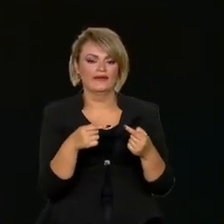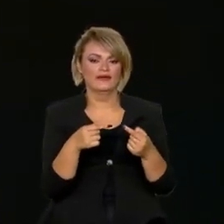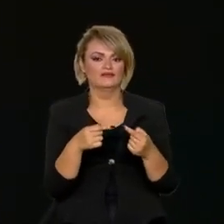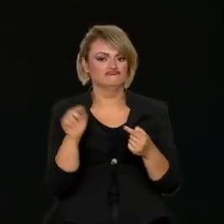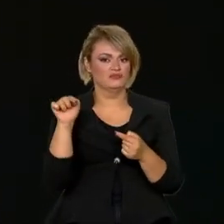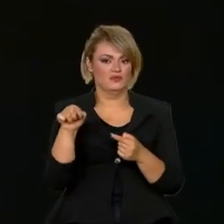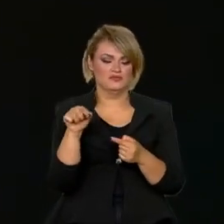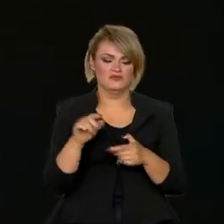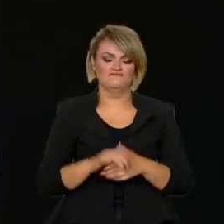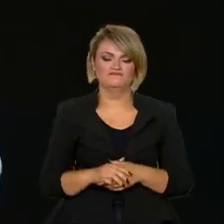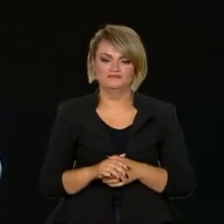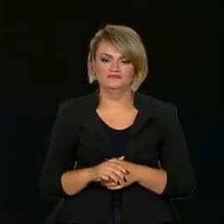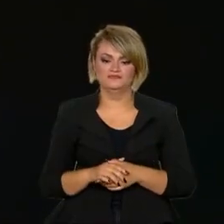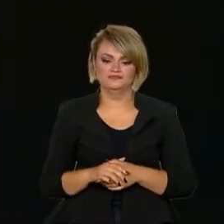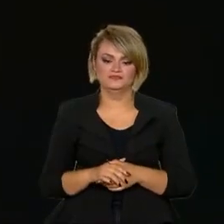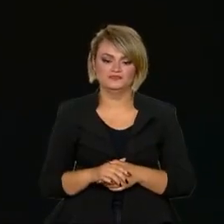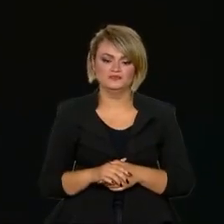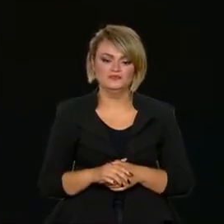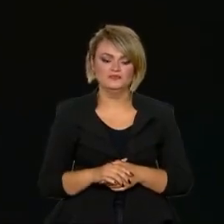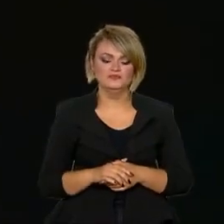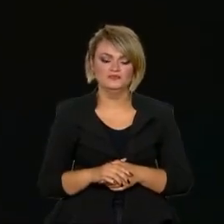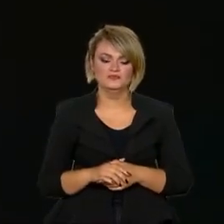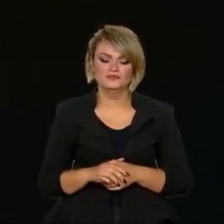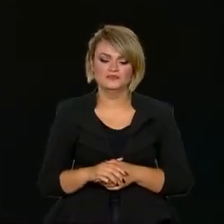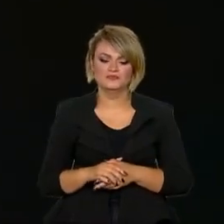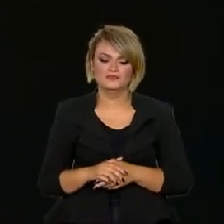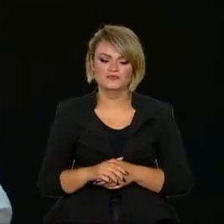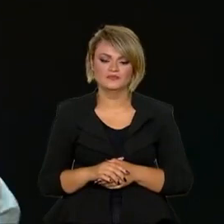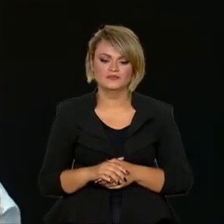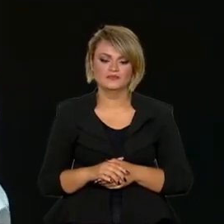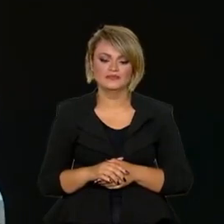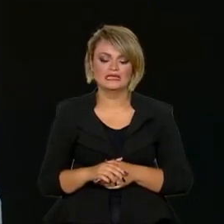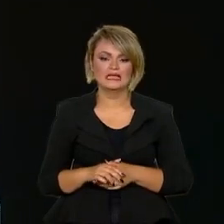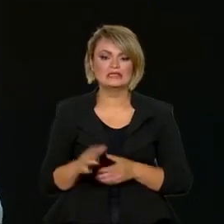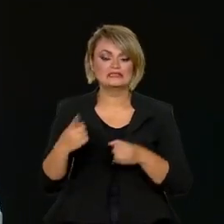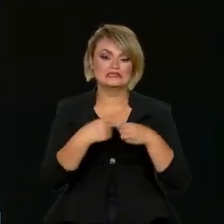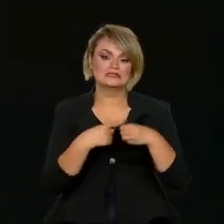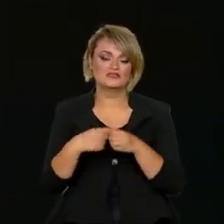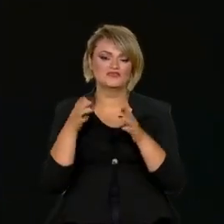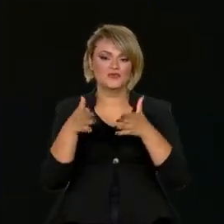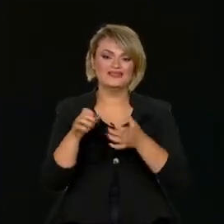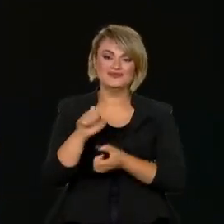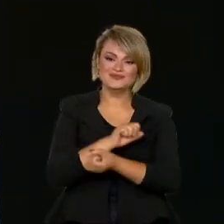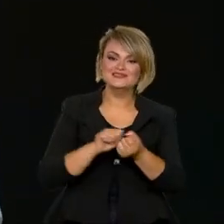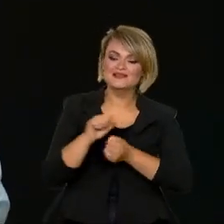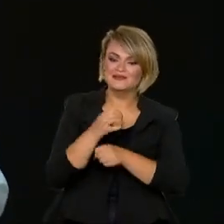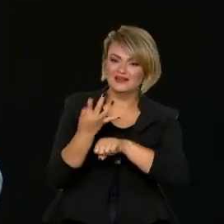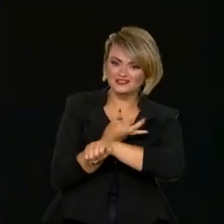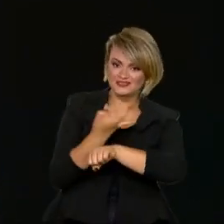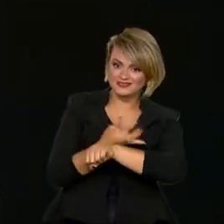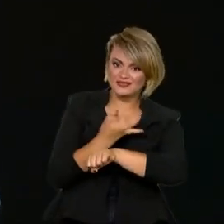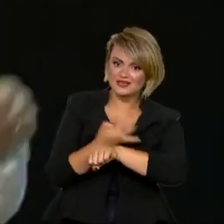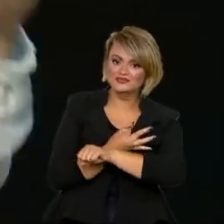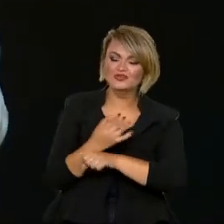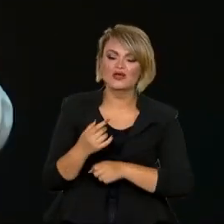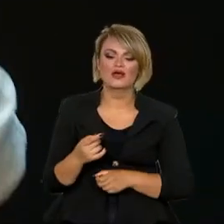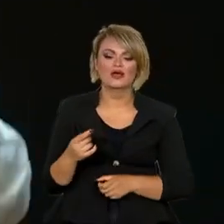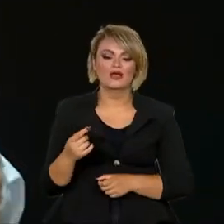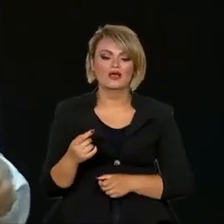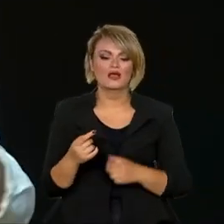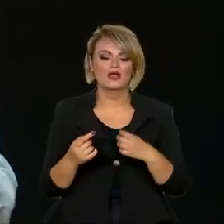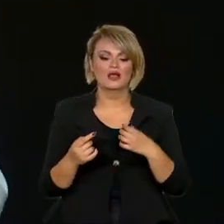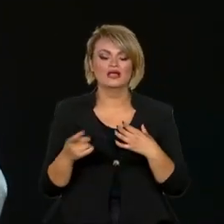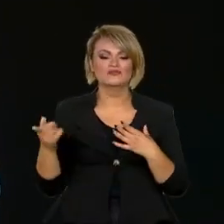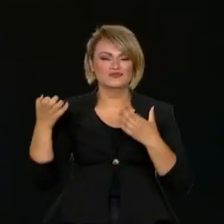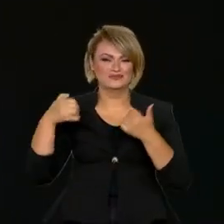por essa concessão. No caso de cidades sustentáveis e resilientes, vou falar